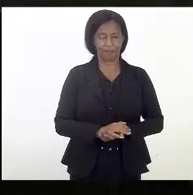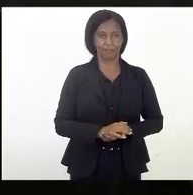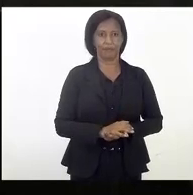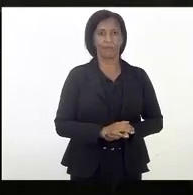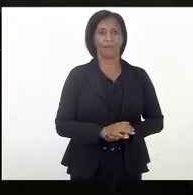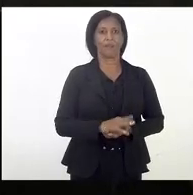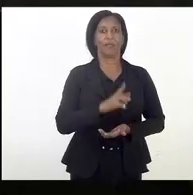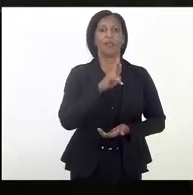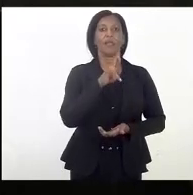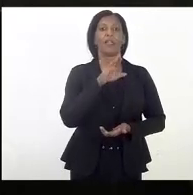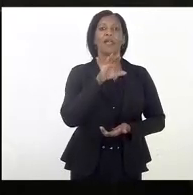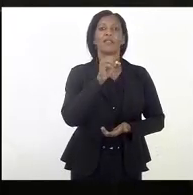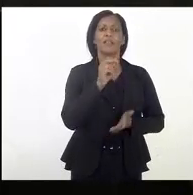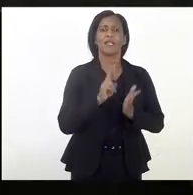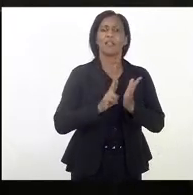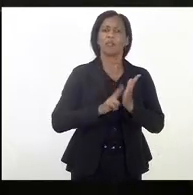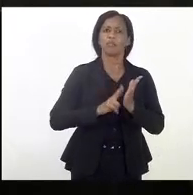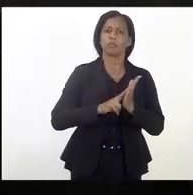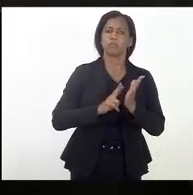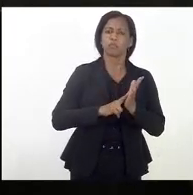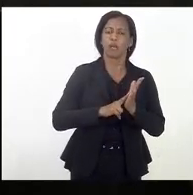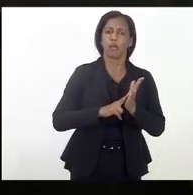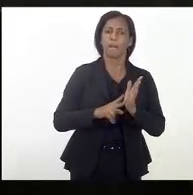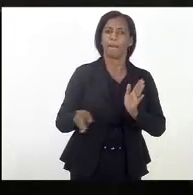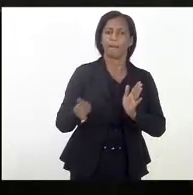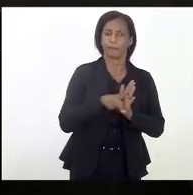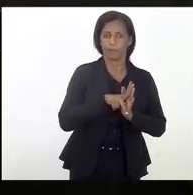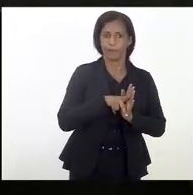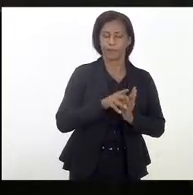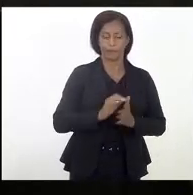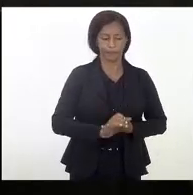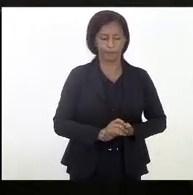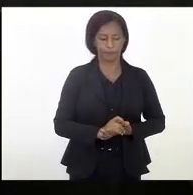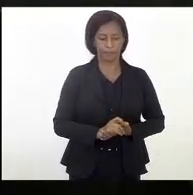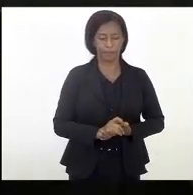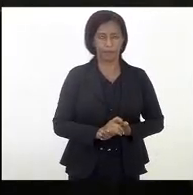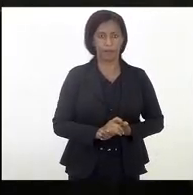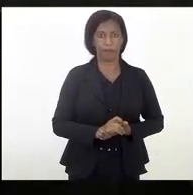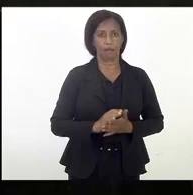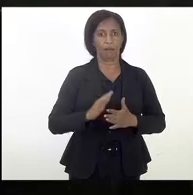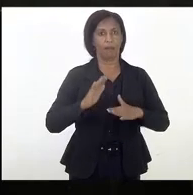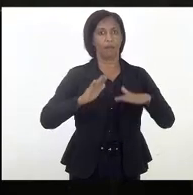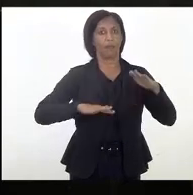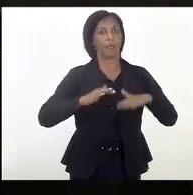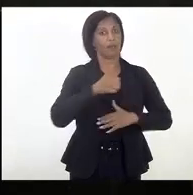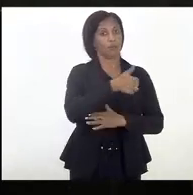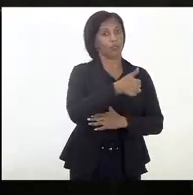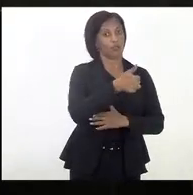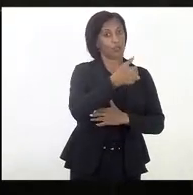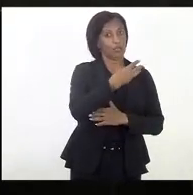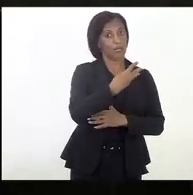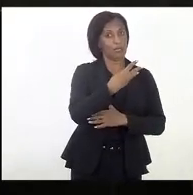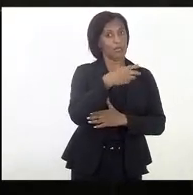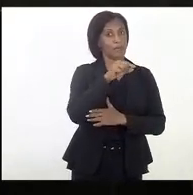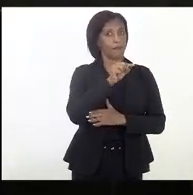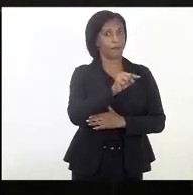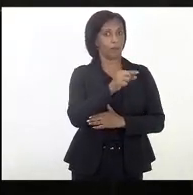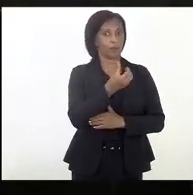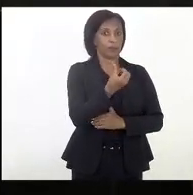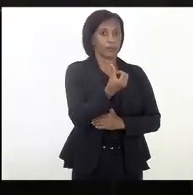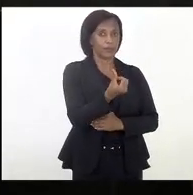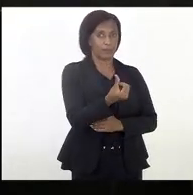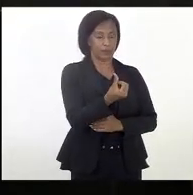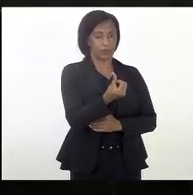receitas patrimoniais previstas e eram de 13.6 Deus seu